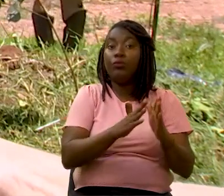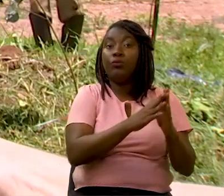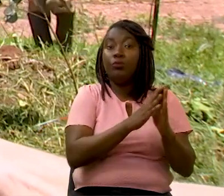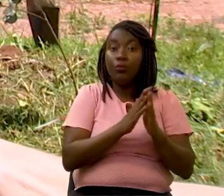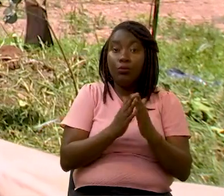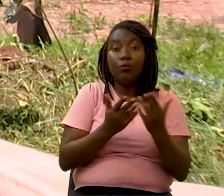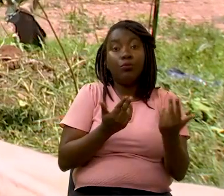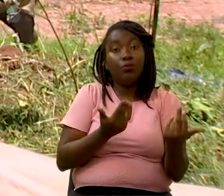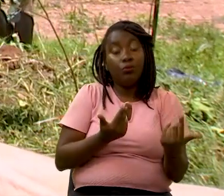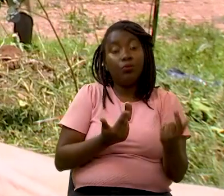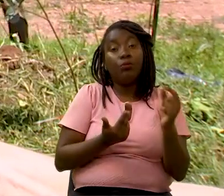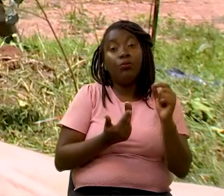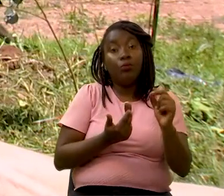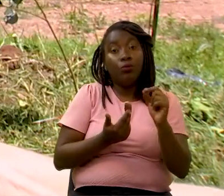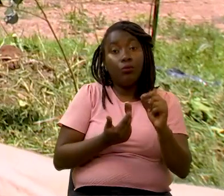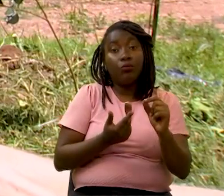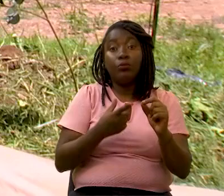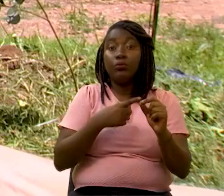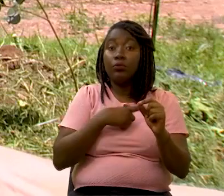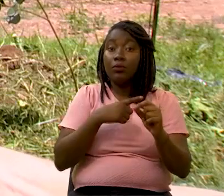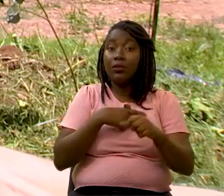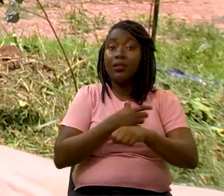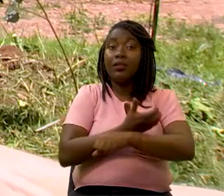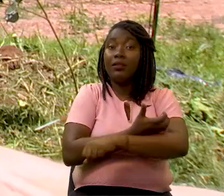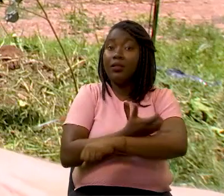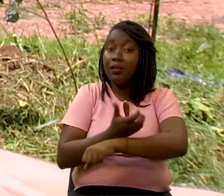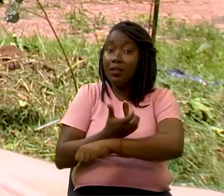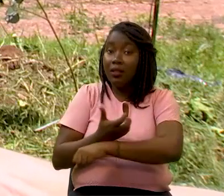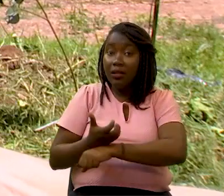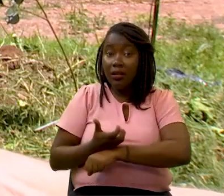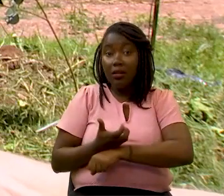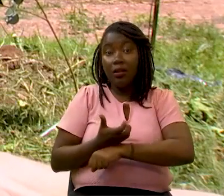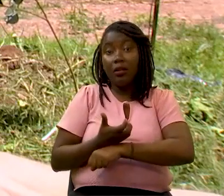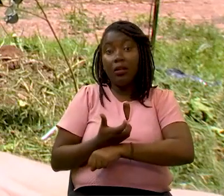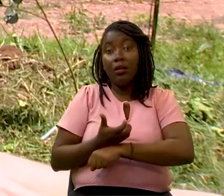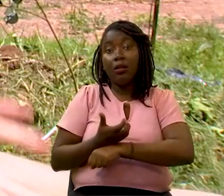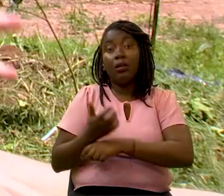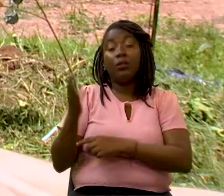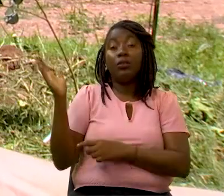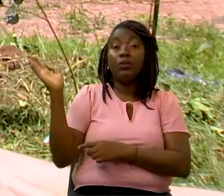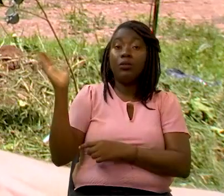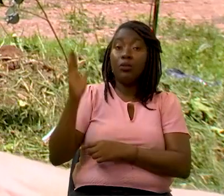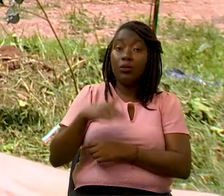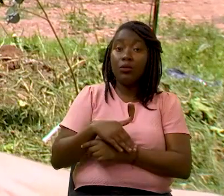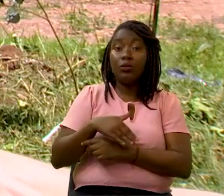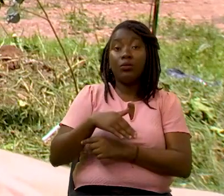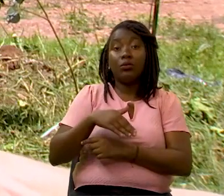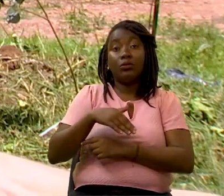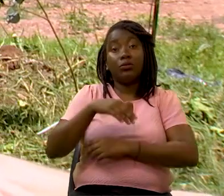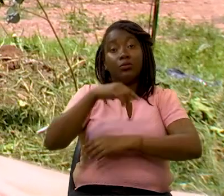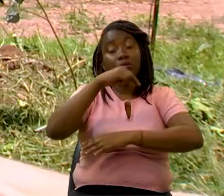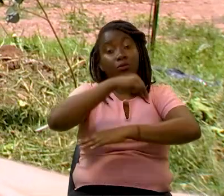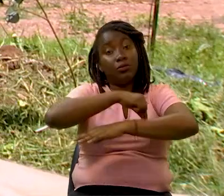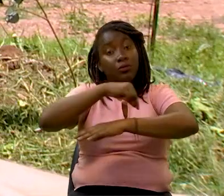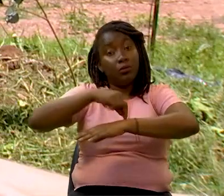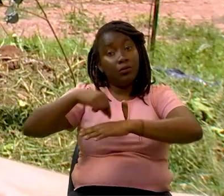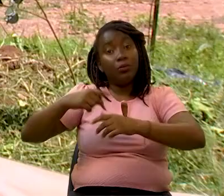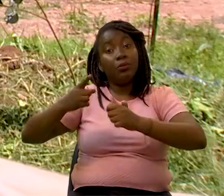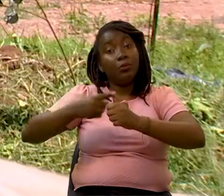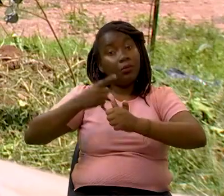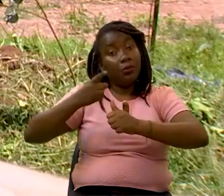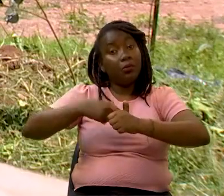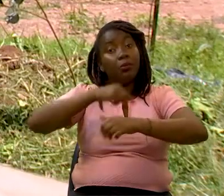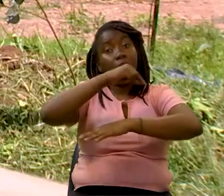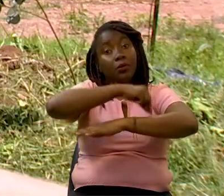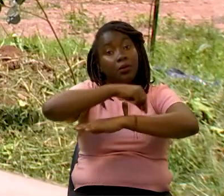dos moradores mesmo, né, de ter essa vegetação. Então a gente trouxe essas mudas para fazer esse